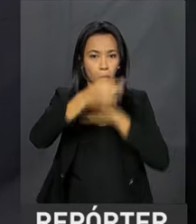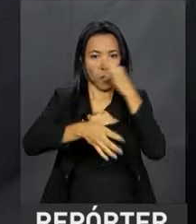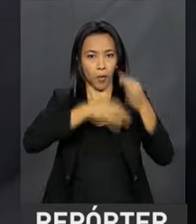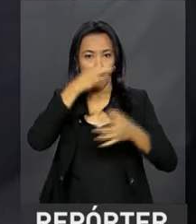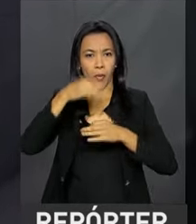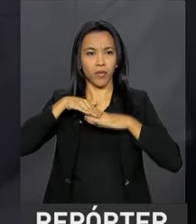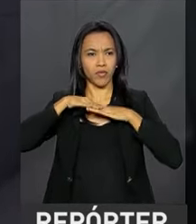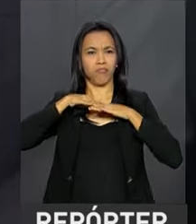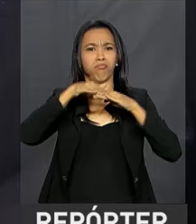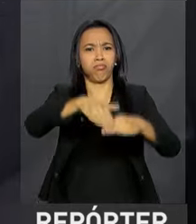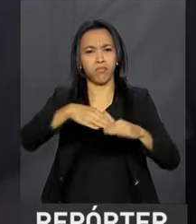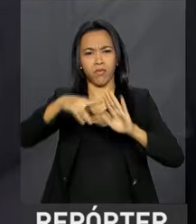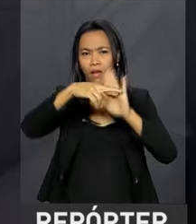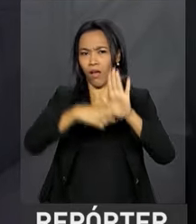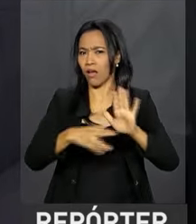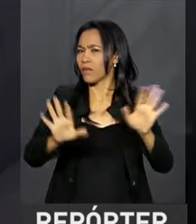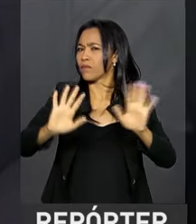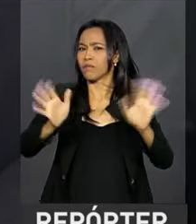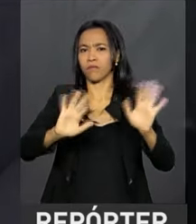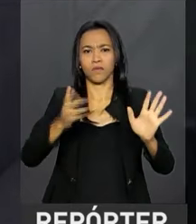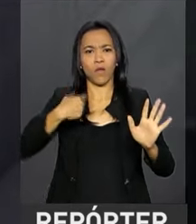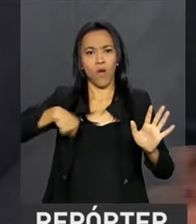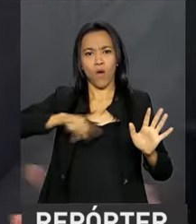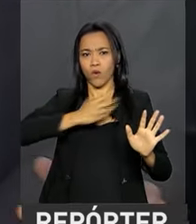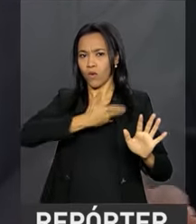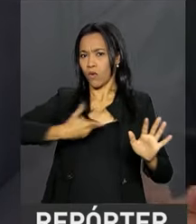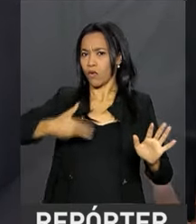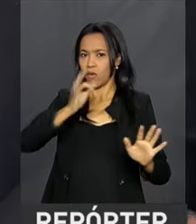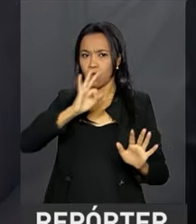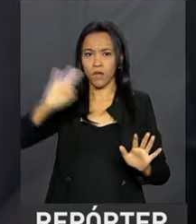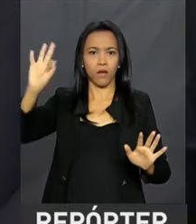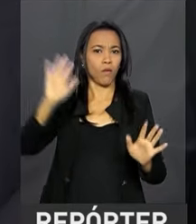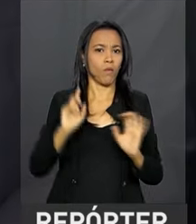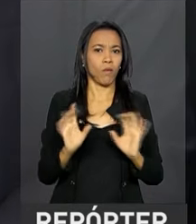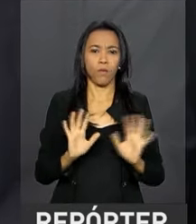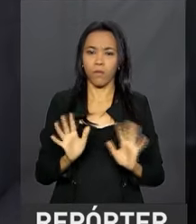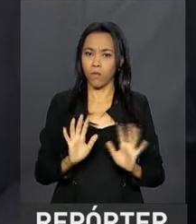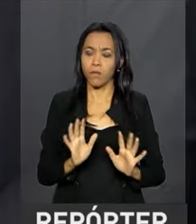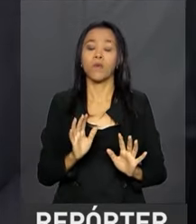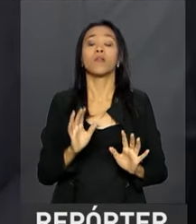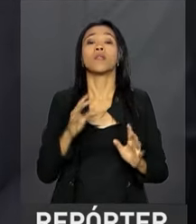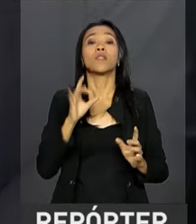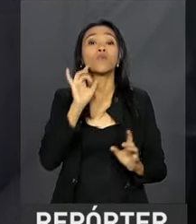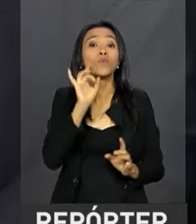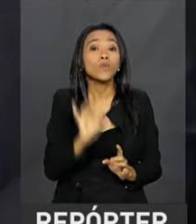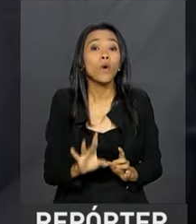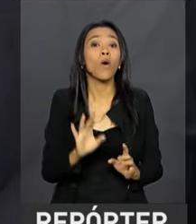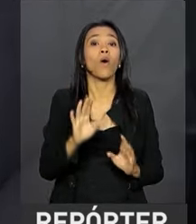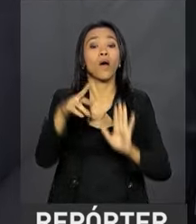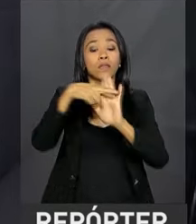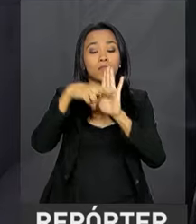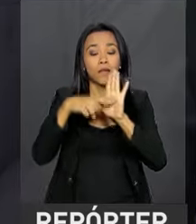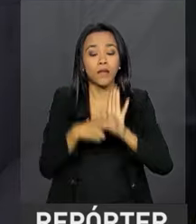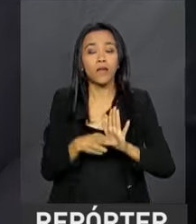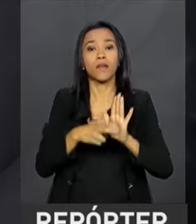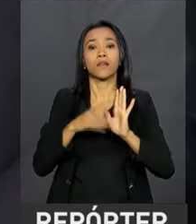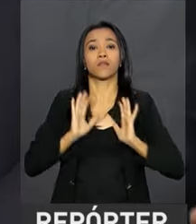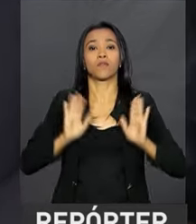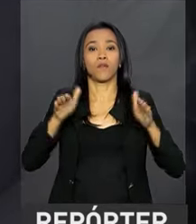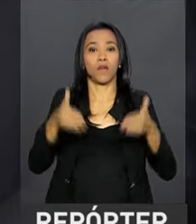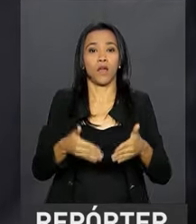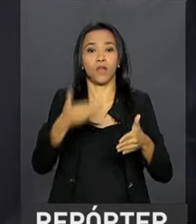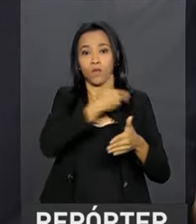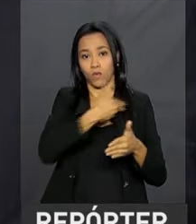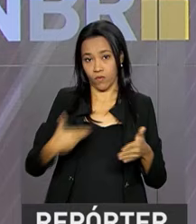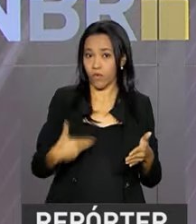momento levar adiante eh portanto disciplinando repito a Previdência apenas para servidores